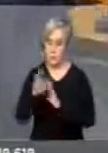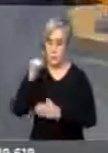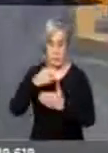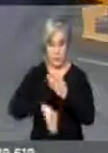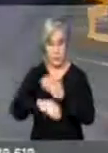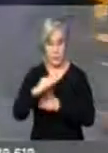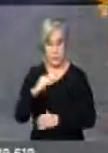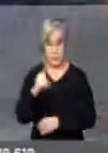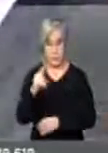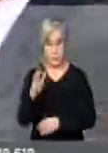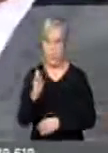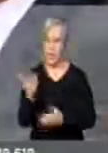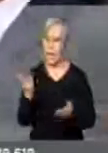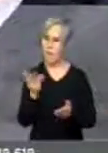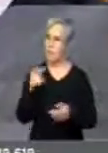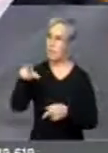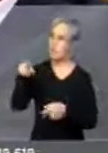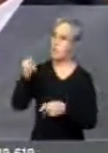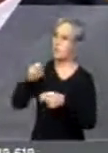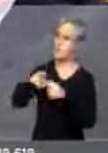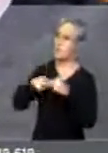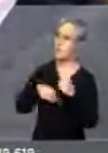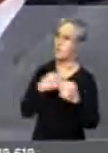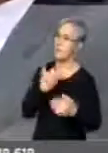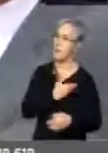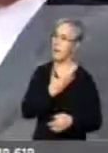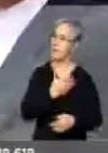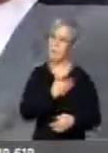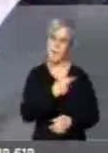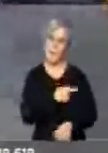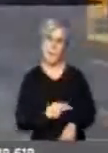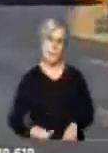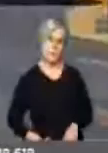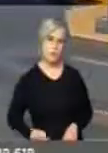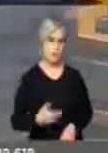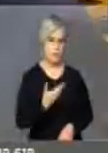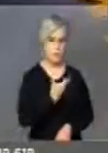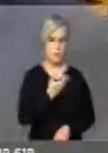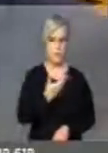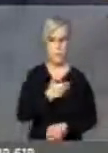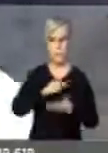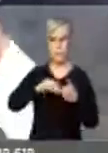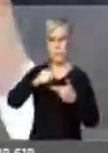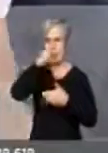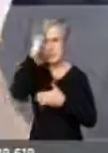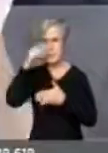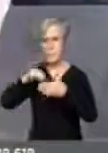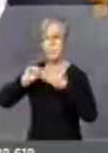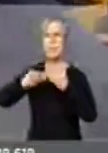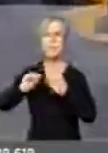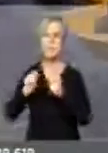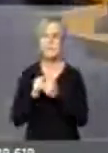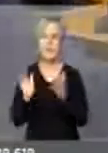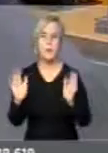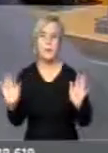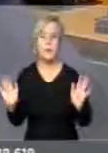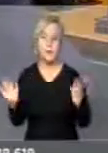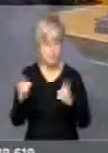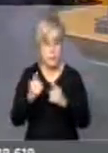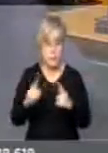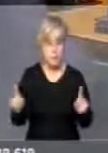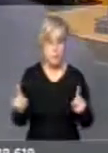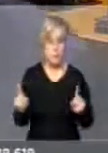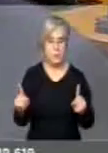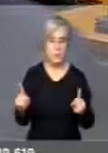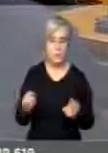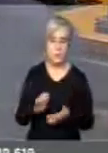presidente da República, porque daqui a pouco tem uma declaração do Lula, da Dilma, dizendo que tem que interferir no TCU, que tem que interferir na CGU, que o